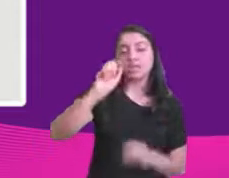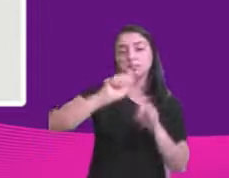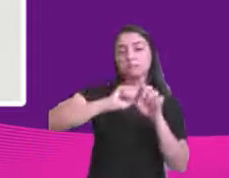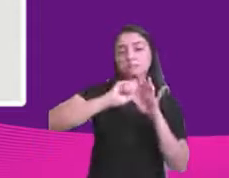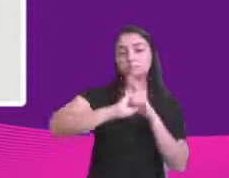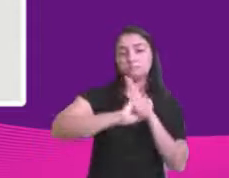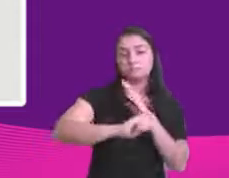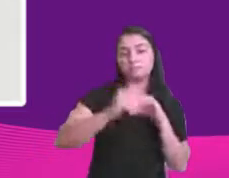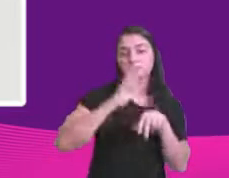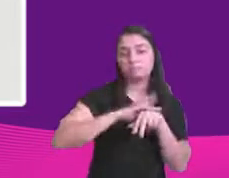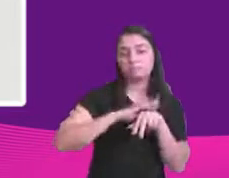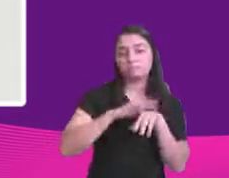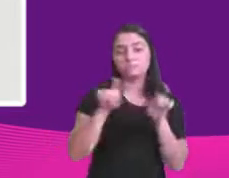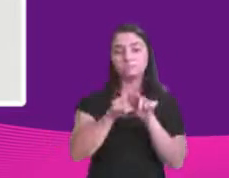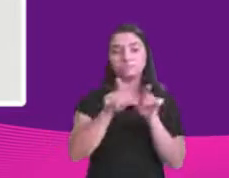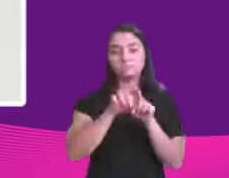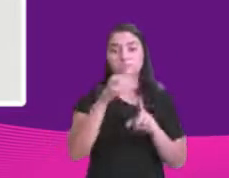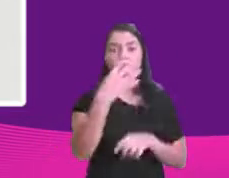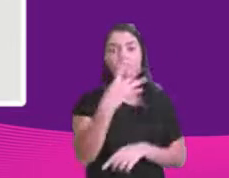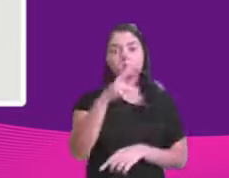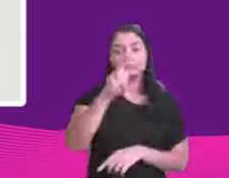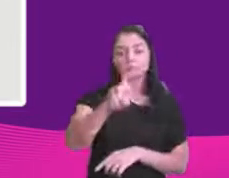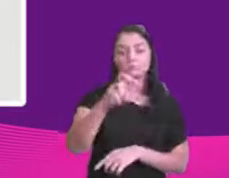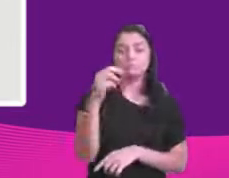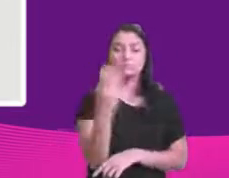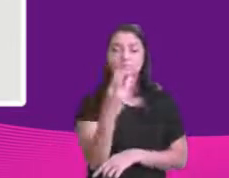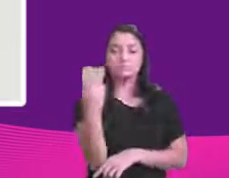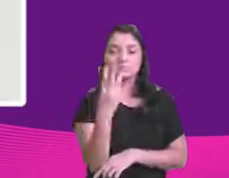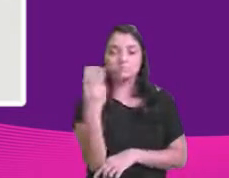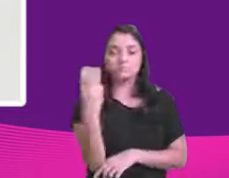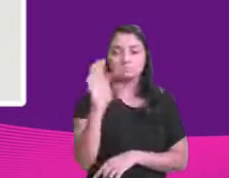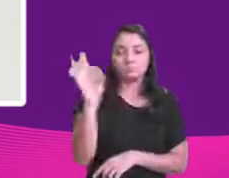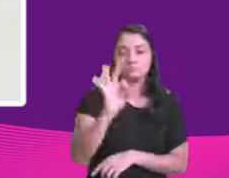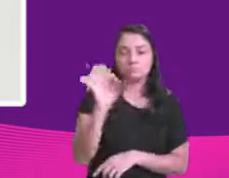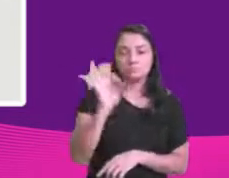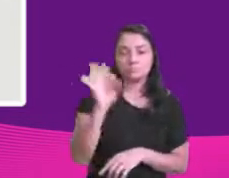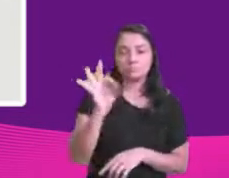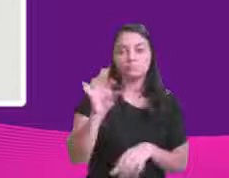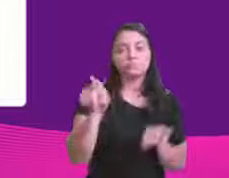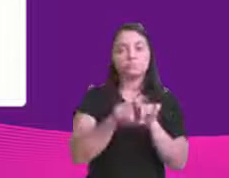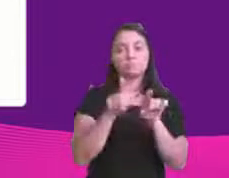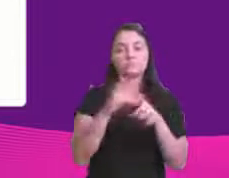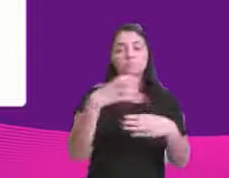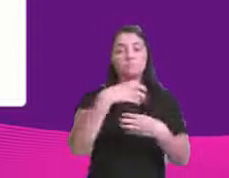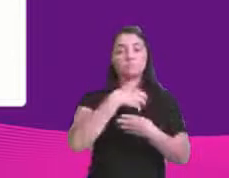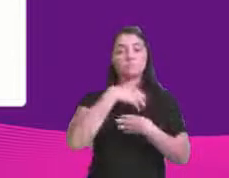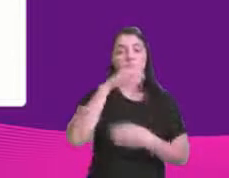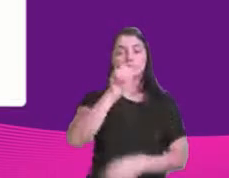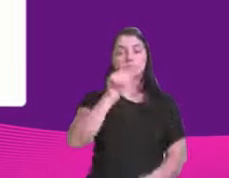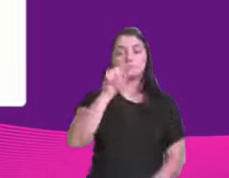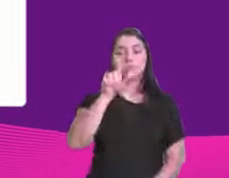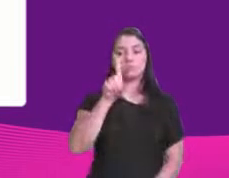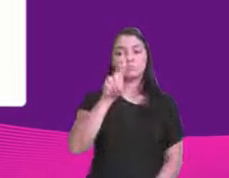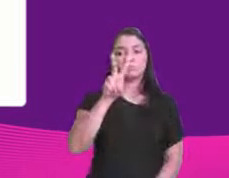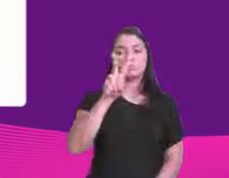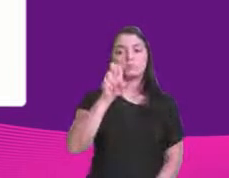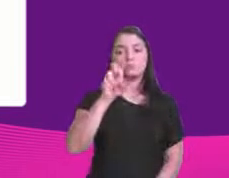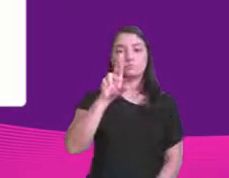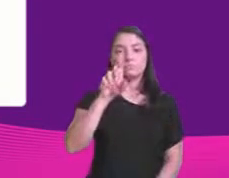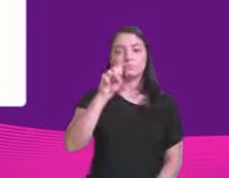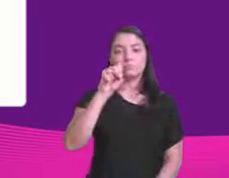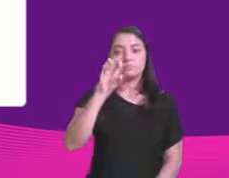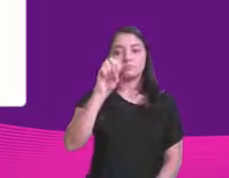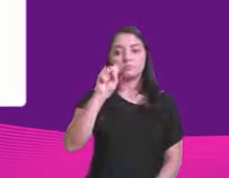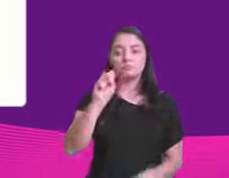sobrevida global de 45 para 33, sem efeitos adversos associados. Então, a partir disso, o